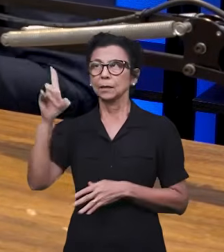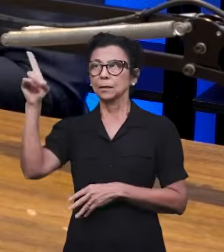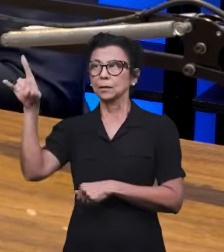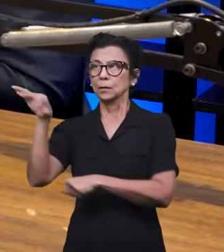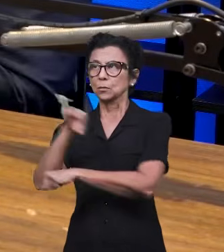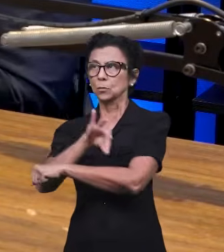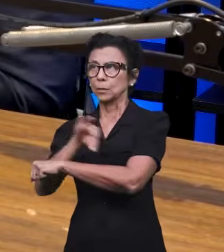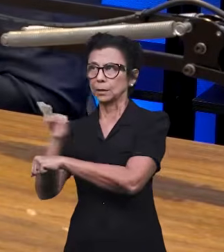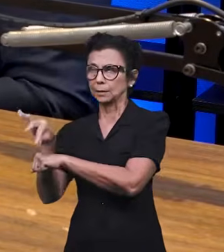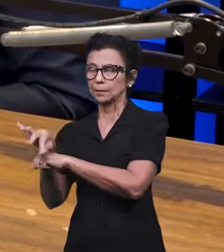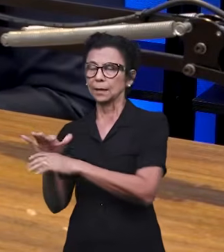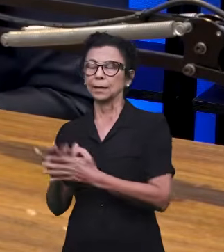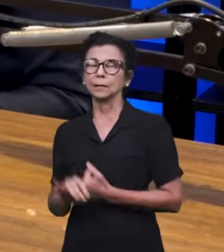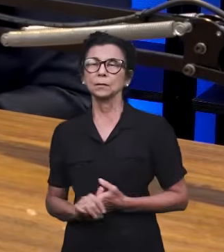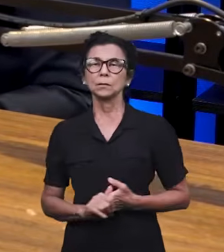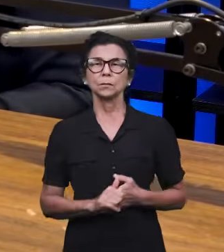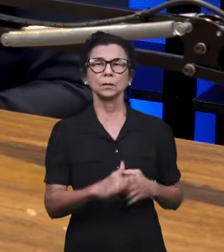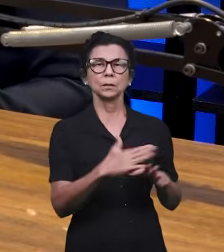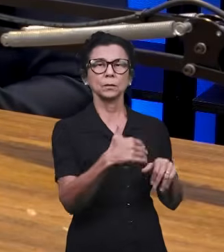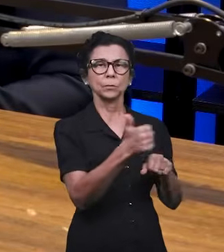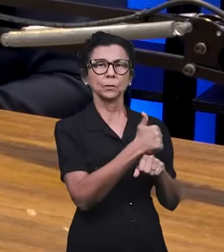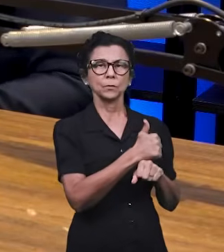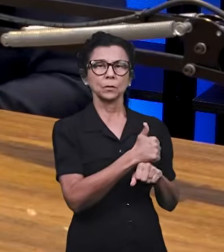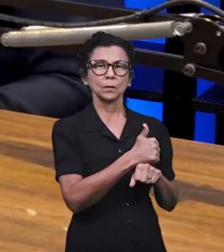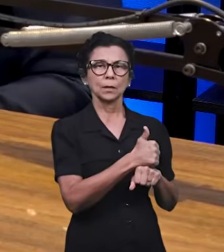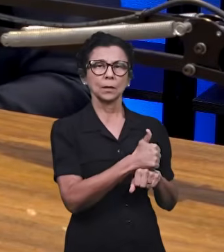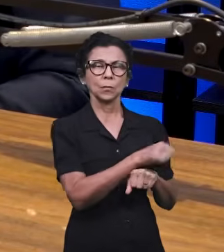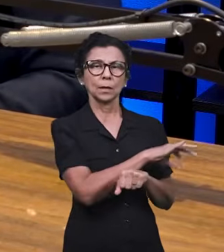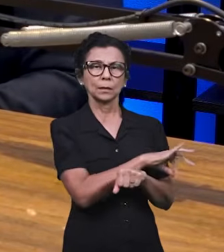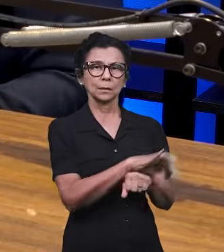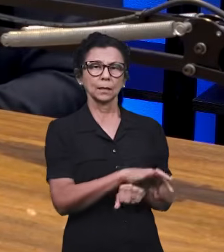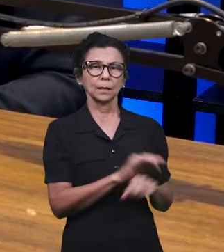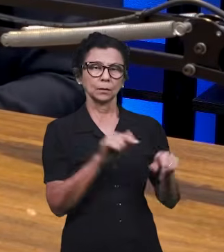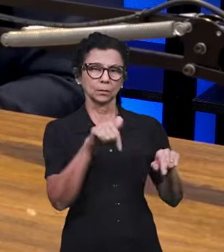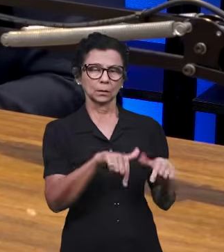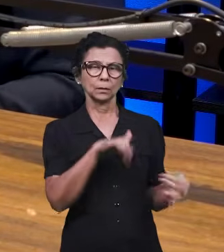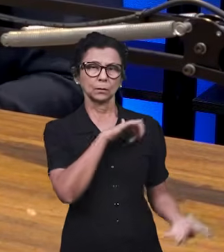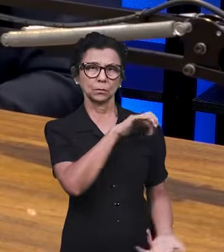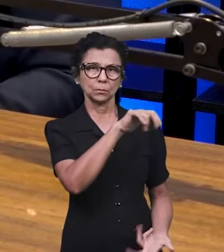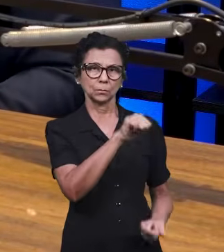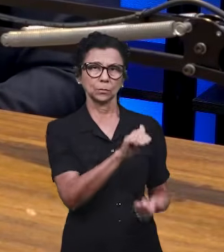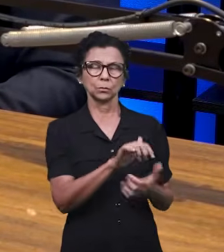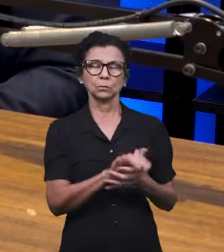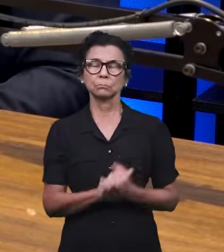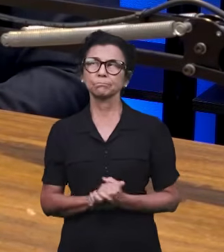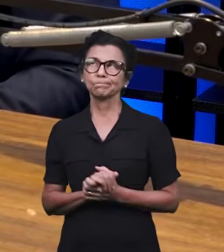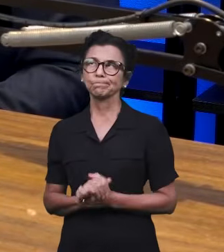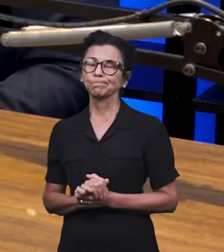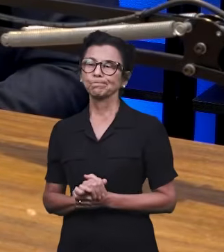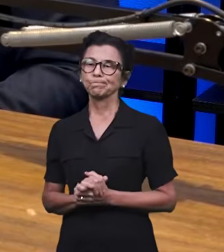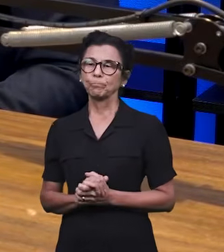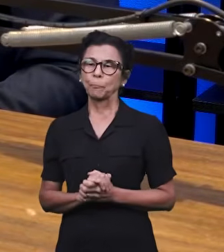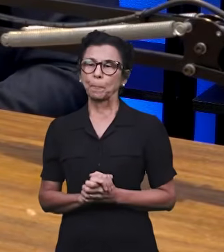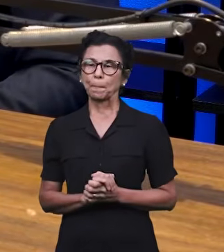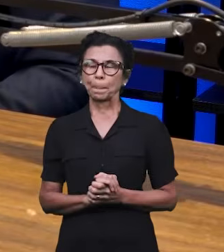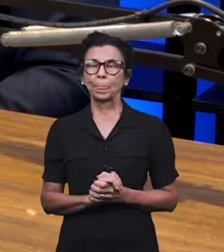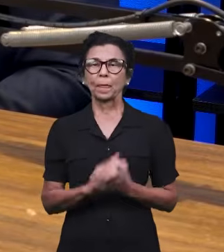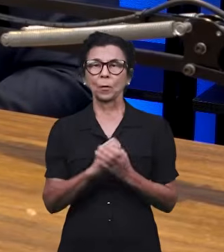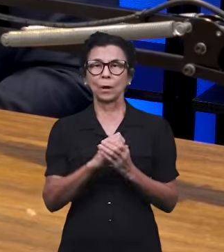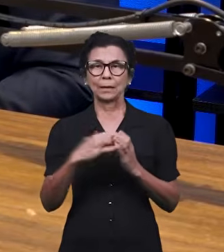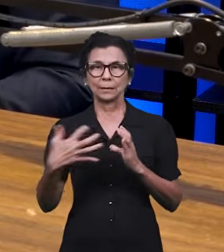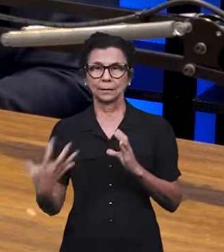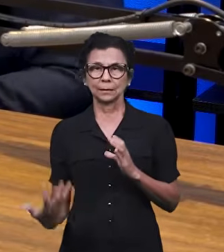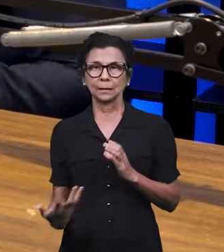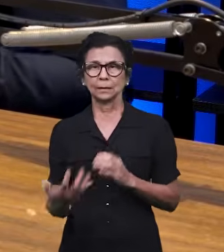o arquiteto, a profissão, né? É interessante aqui porque o arquiteto, na verdade, ele vai